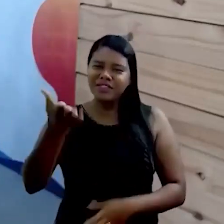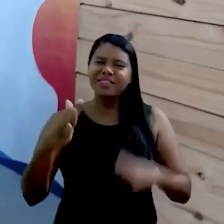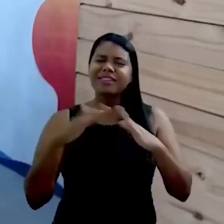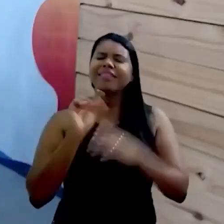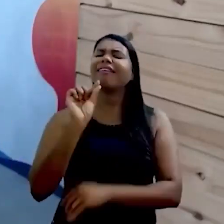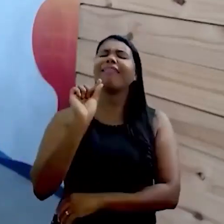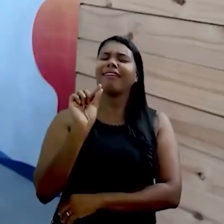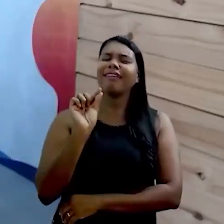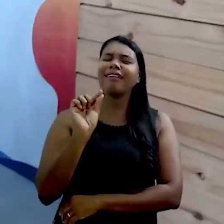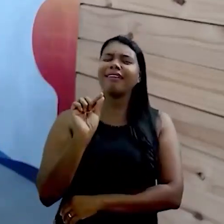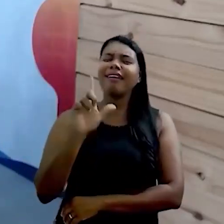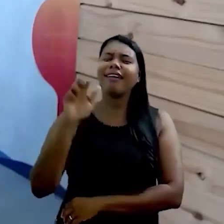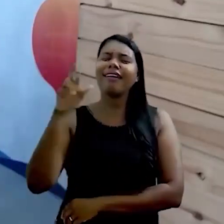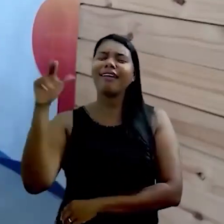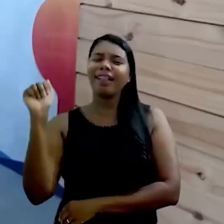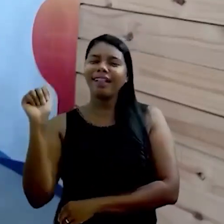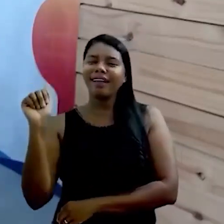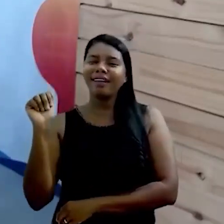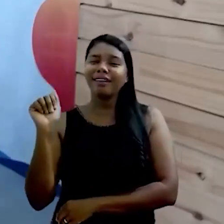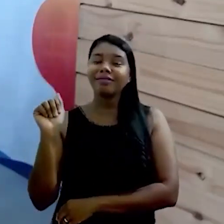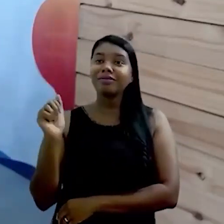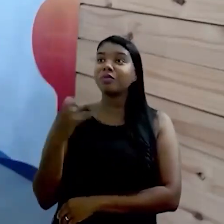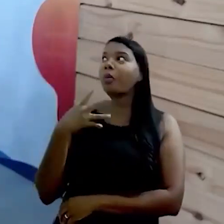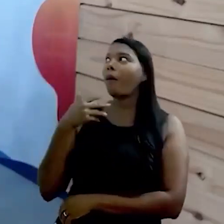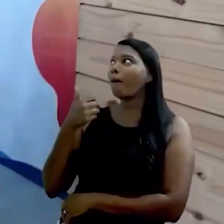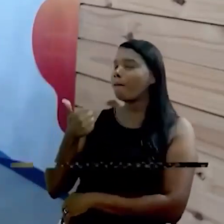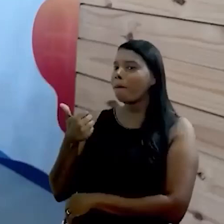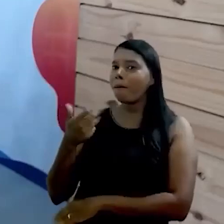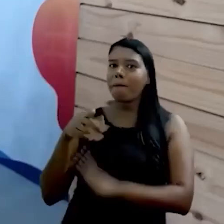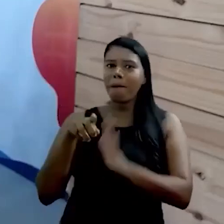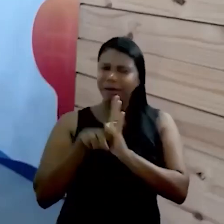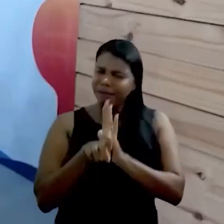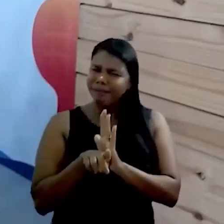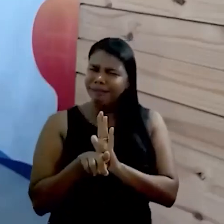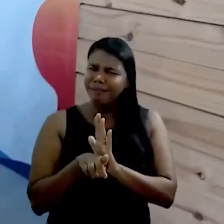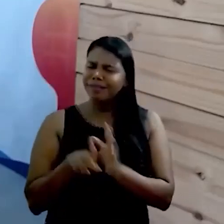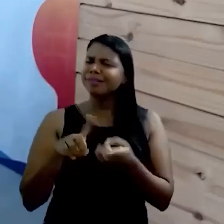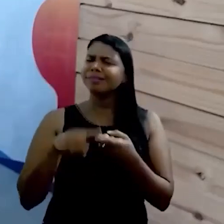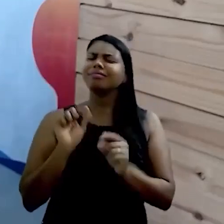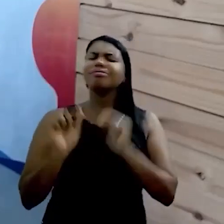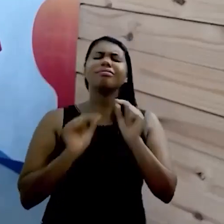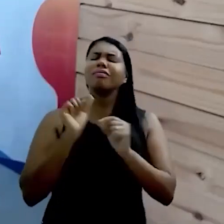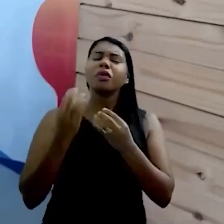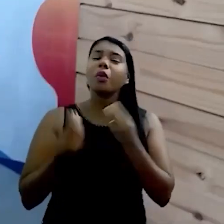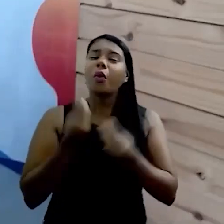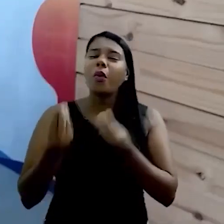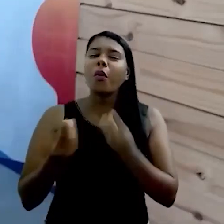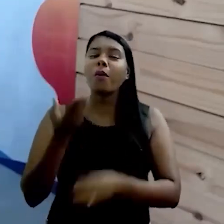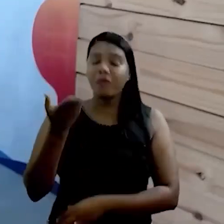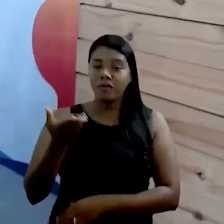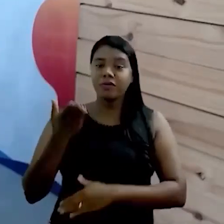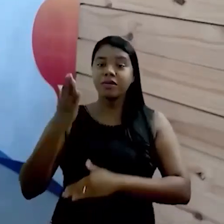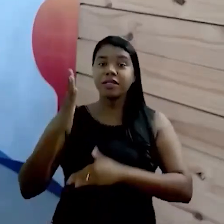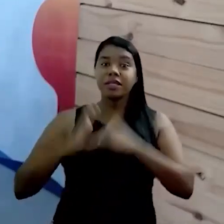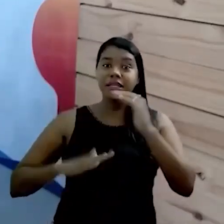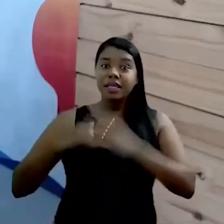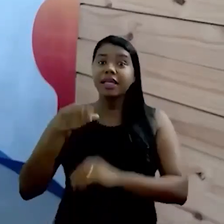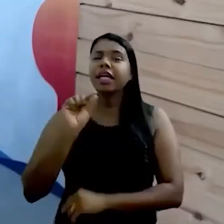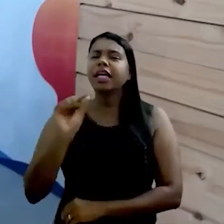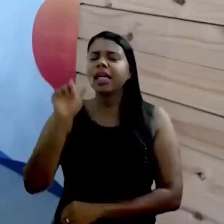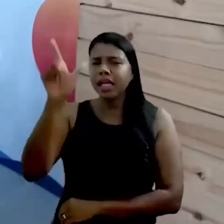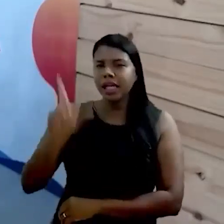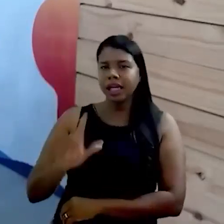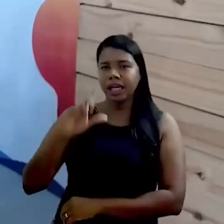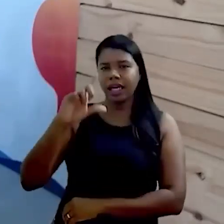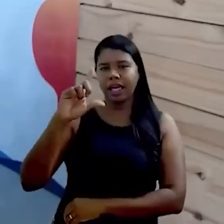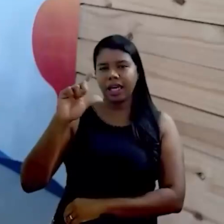a Lara. Bom, achei a pergunta ótima, porque geralmente perguntam como você é enquanto profissional, e acho que quem é Lara cabe